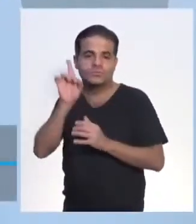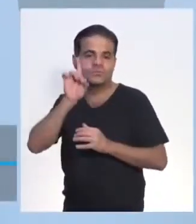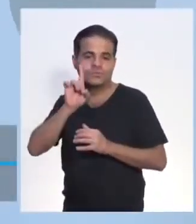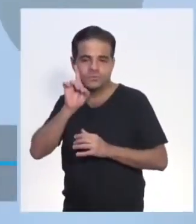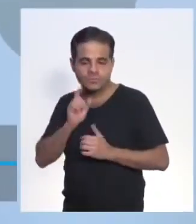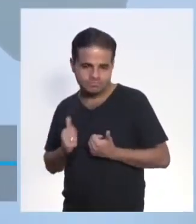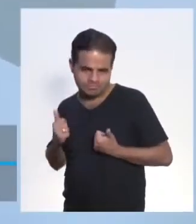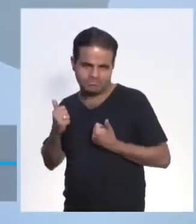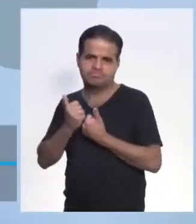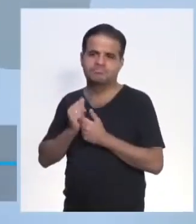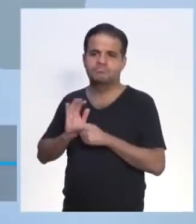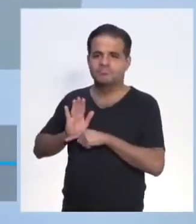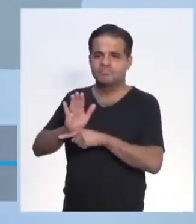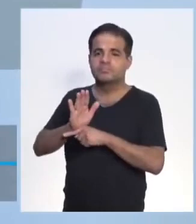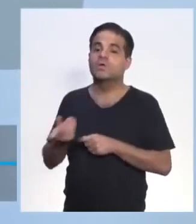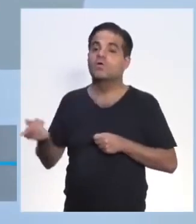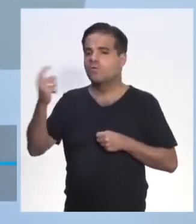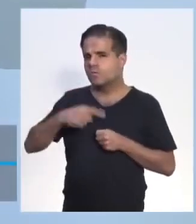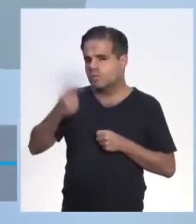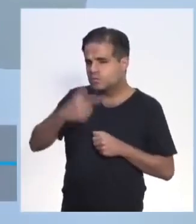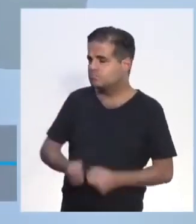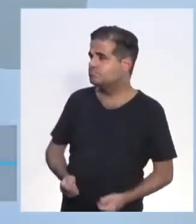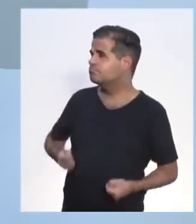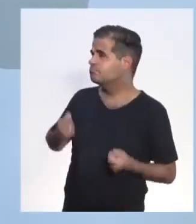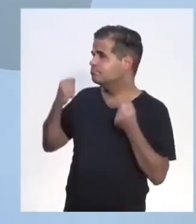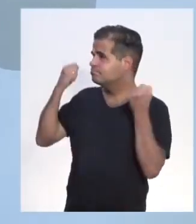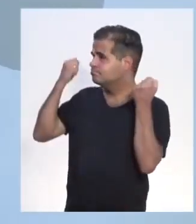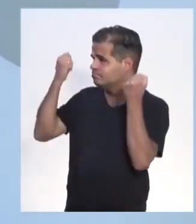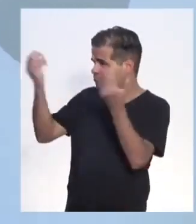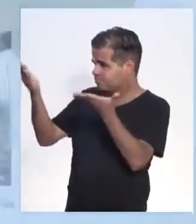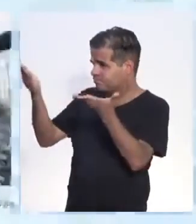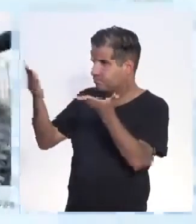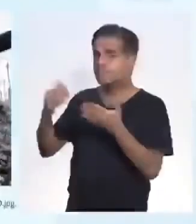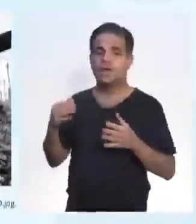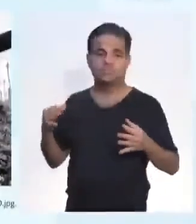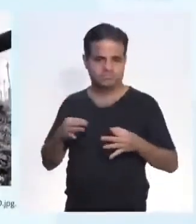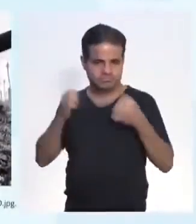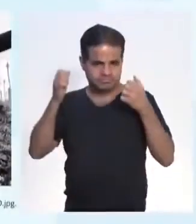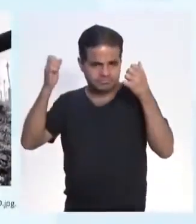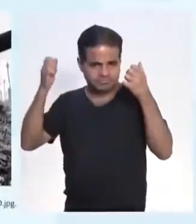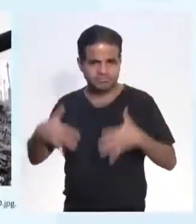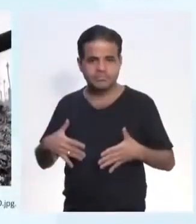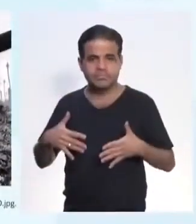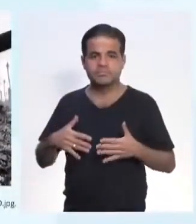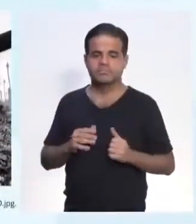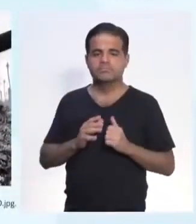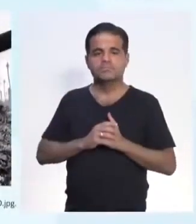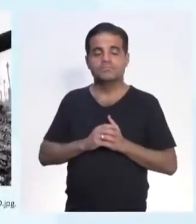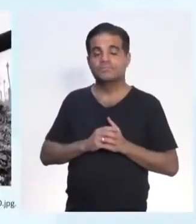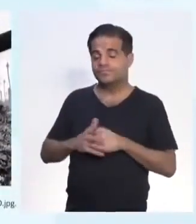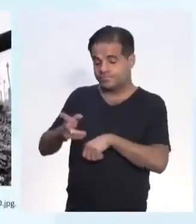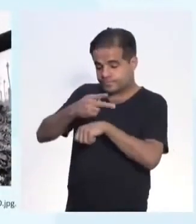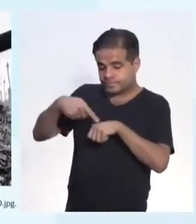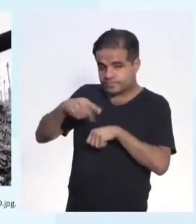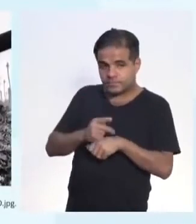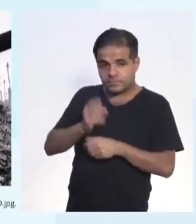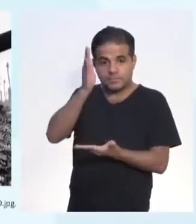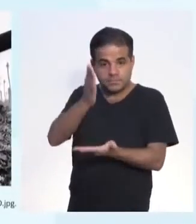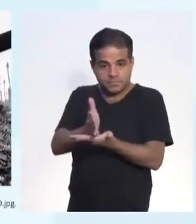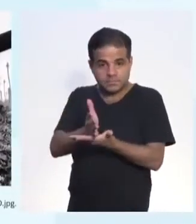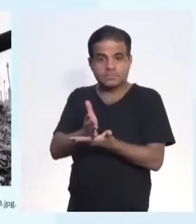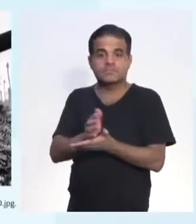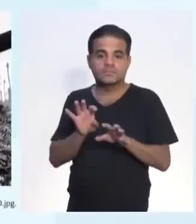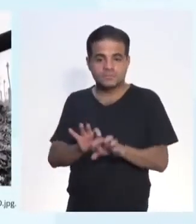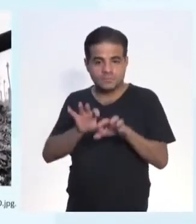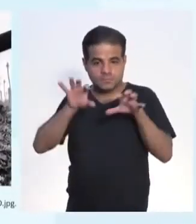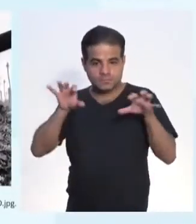norte-americanos, ok? Vamos voltar mais uma vez lá na tela para nós terminarmos a conclusão. Vamos lá? Então, o país foi dividido em duas